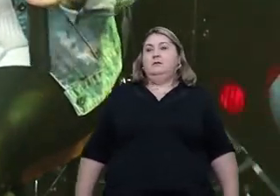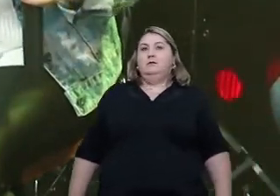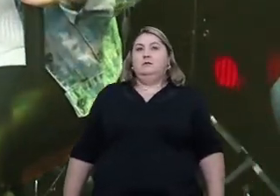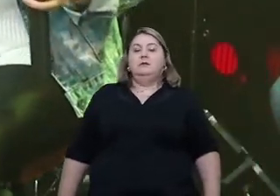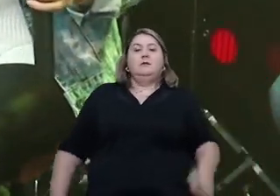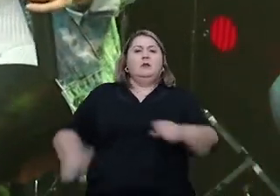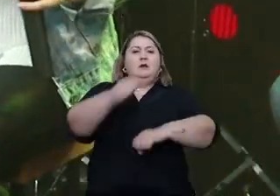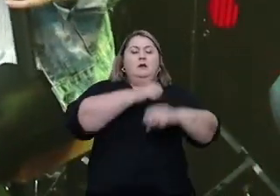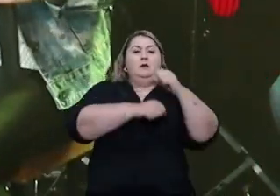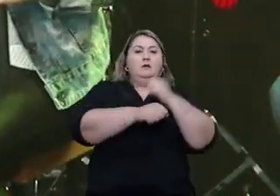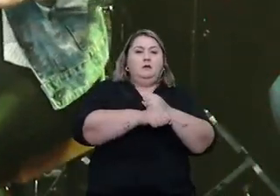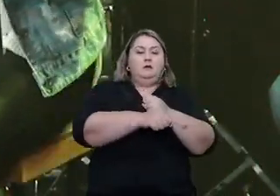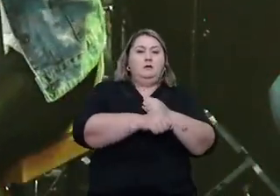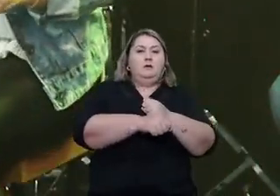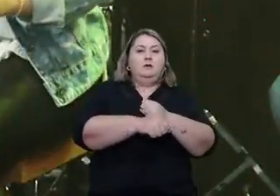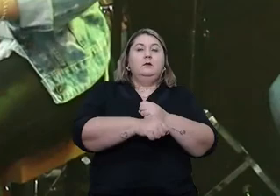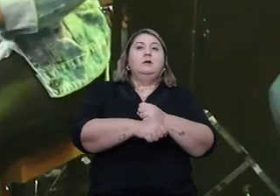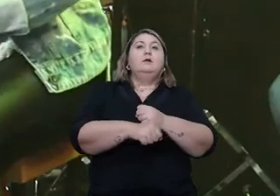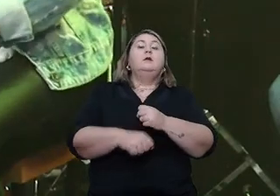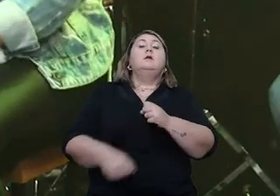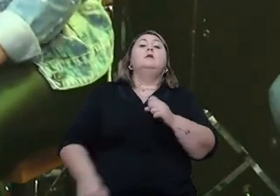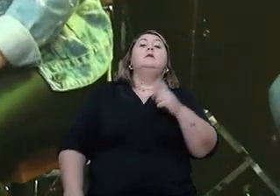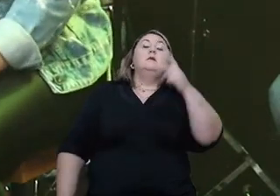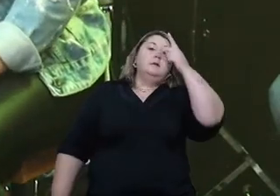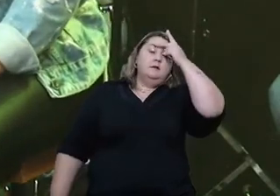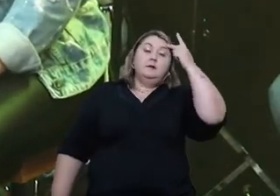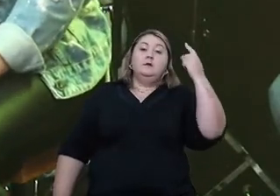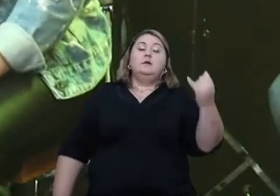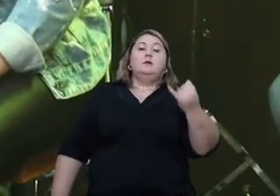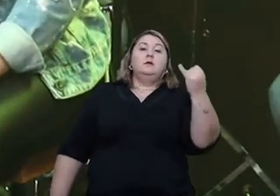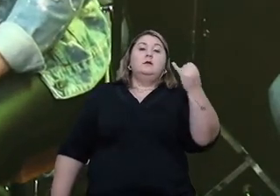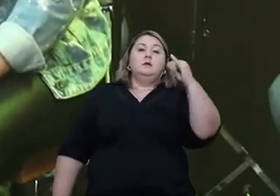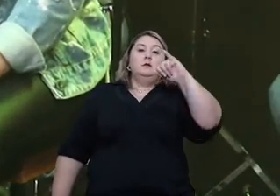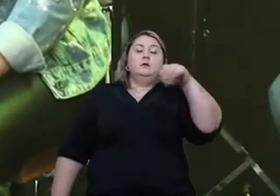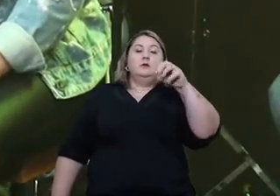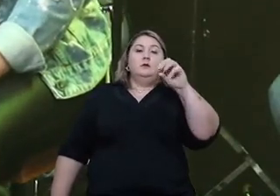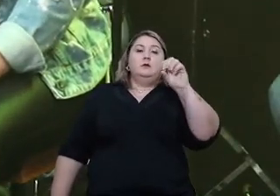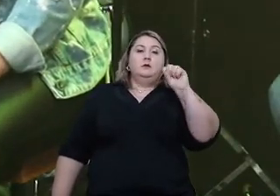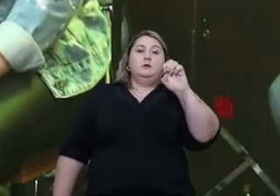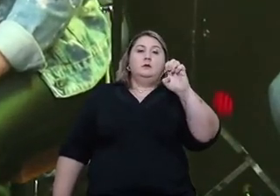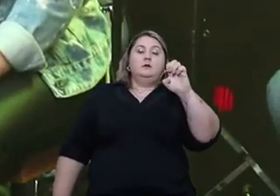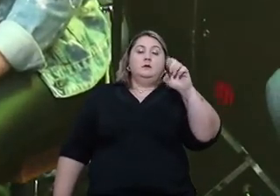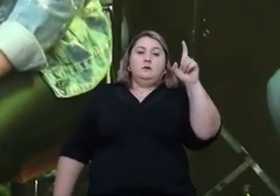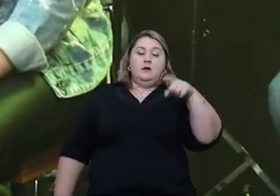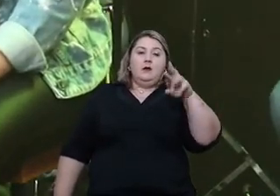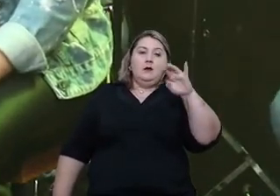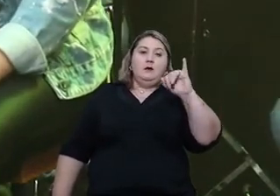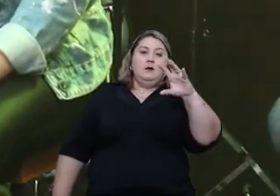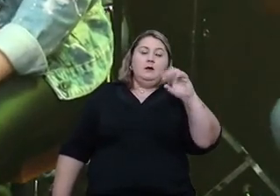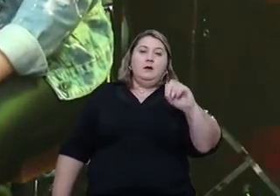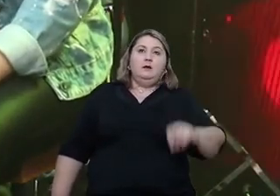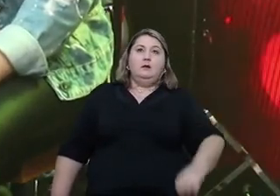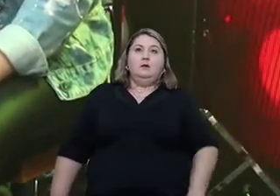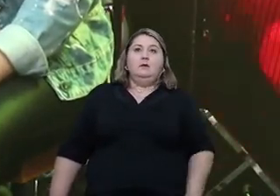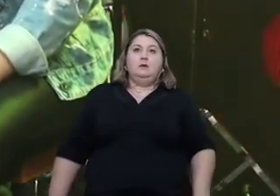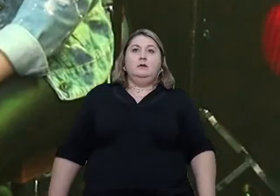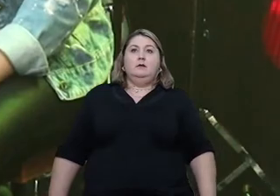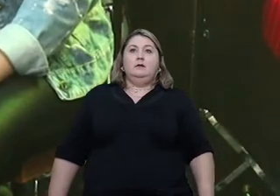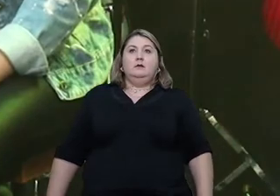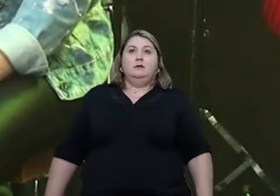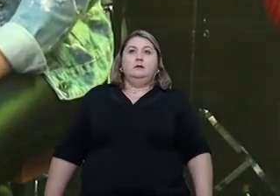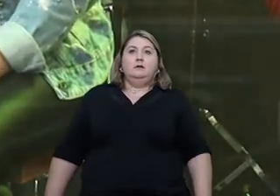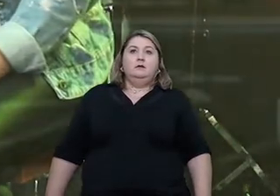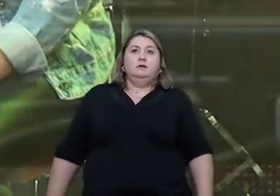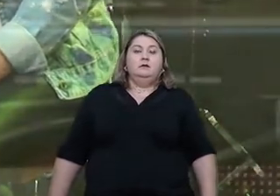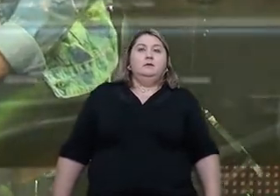Alguns anos atrás nós perdemos um grande ídolo para nós, que foi o Zé Rico. E ainda é, né? Um grande ídolo. E ele cantava assim, ó.